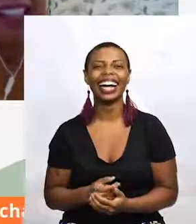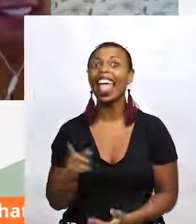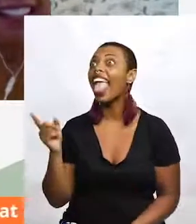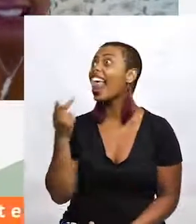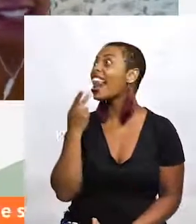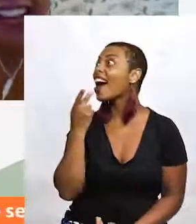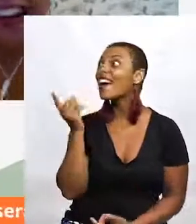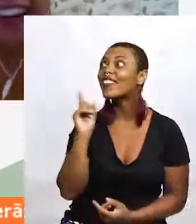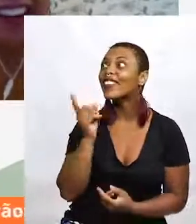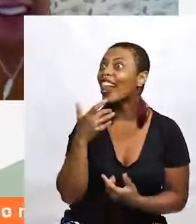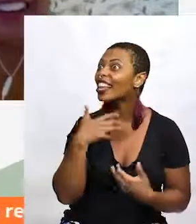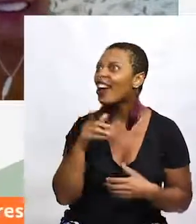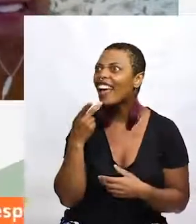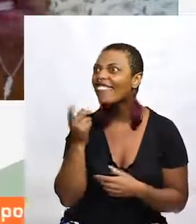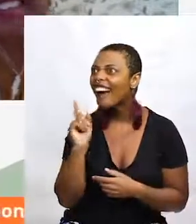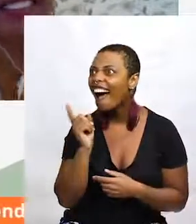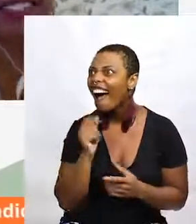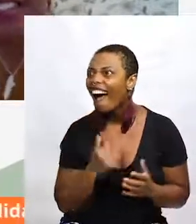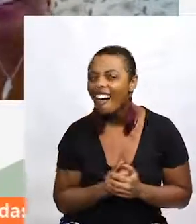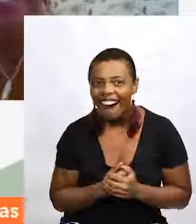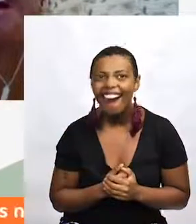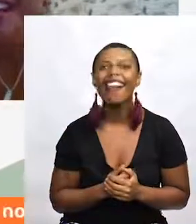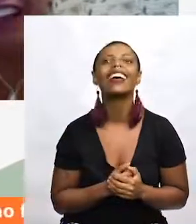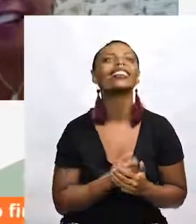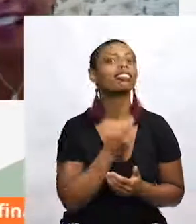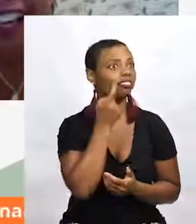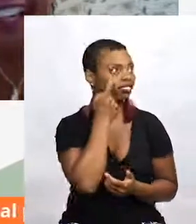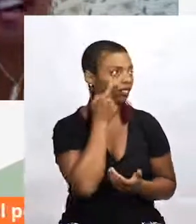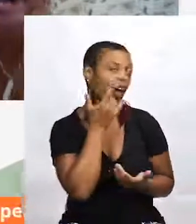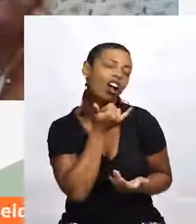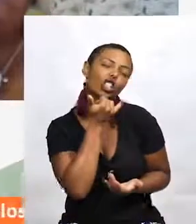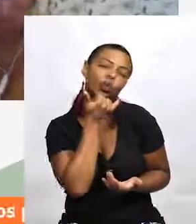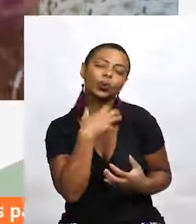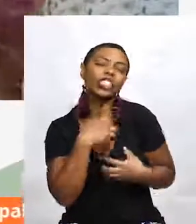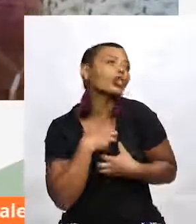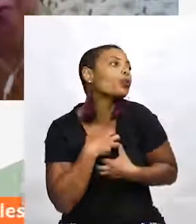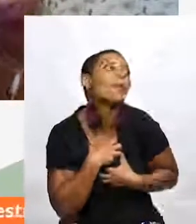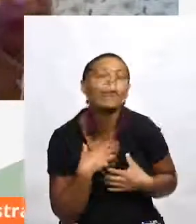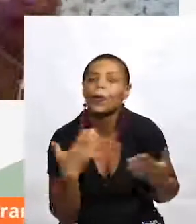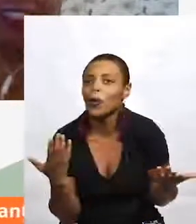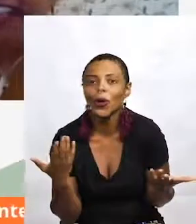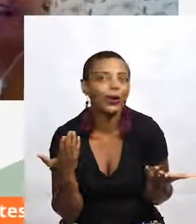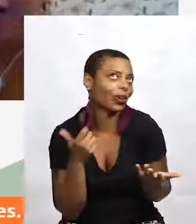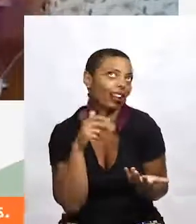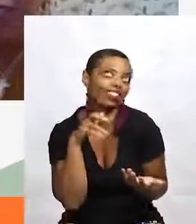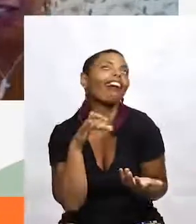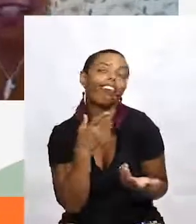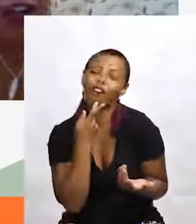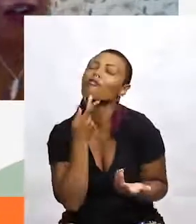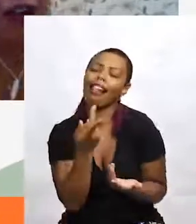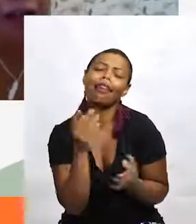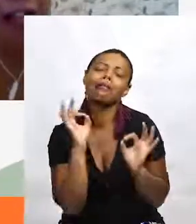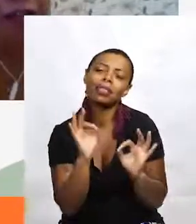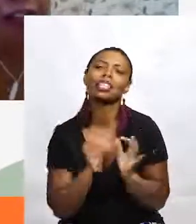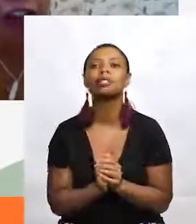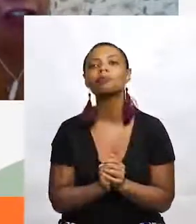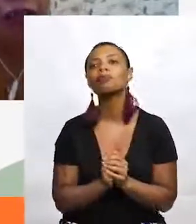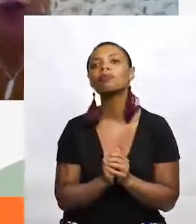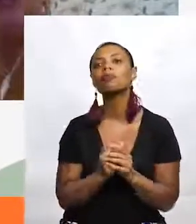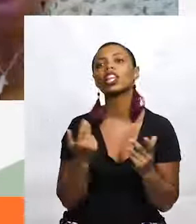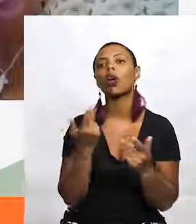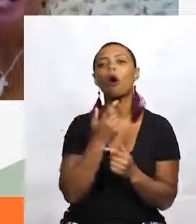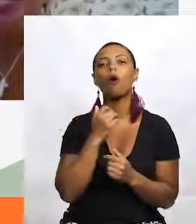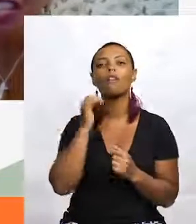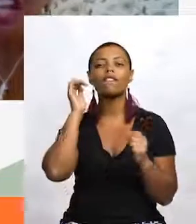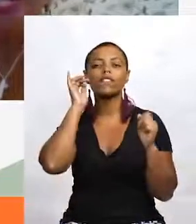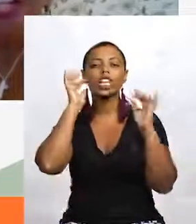Ela não quis falar, você viu que eu quis puxar ela. Sinto muito, falo eu, Adriana, sabe? Sinto muito. Como diria um belo